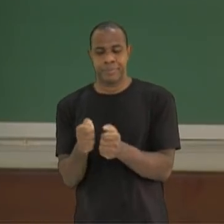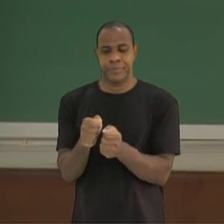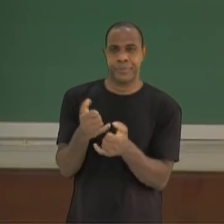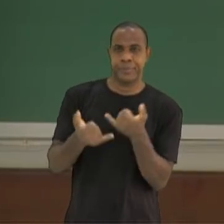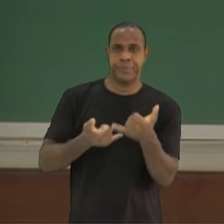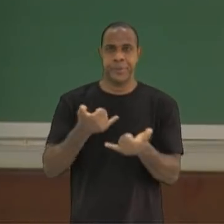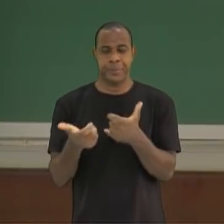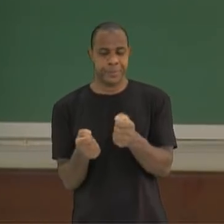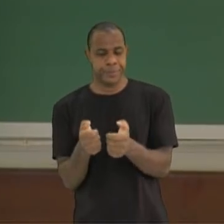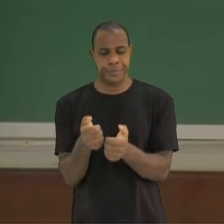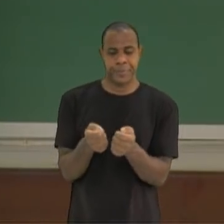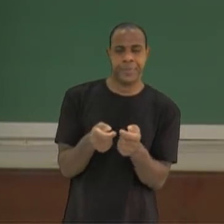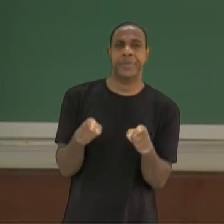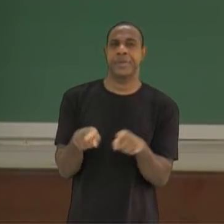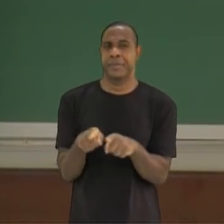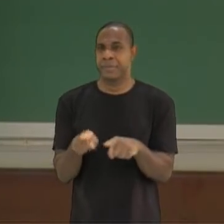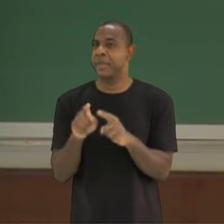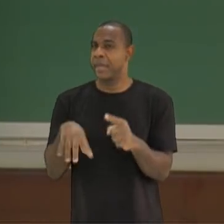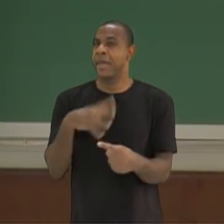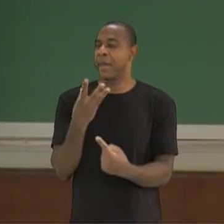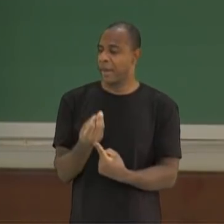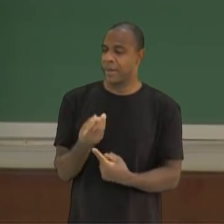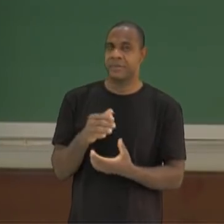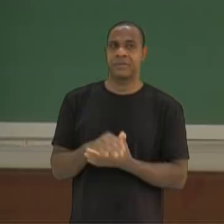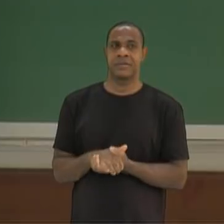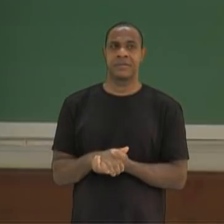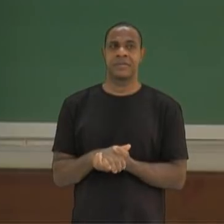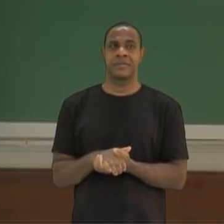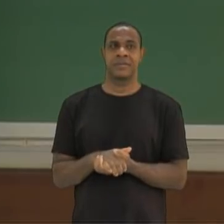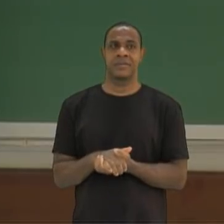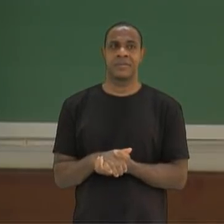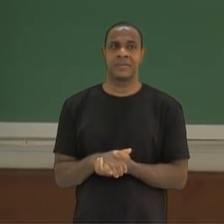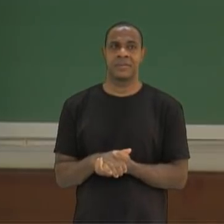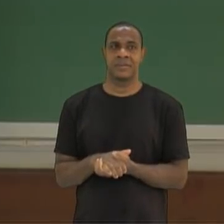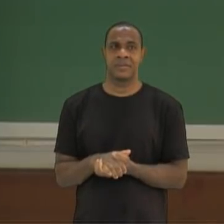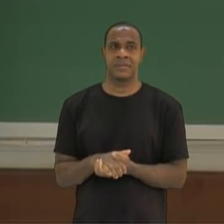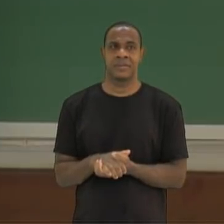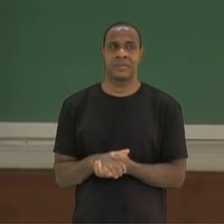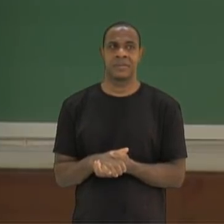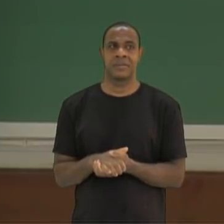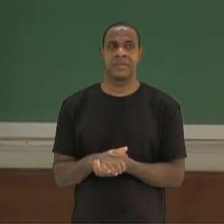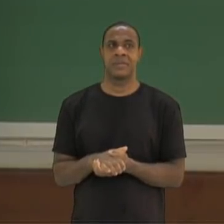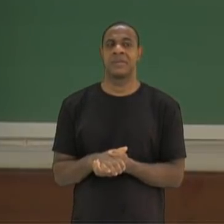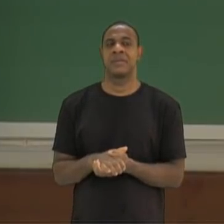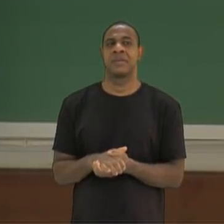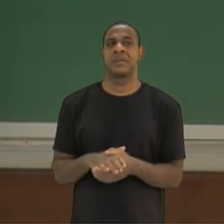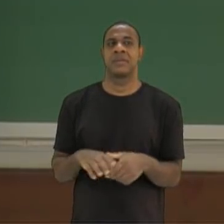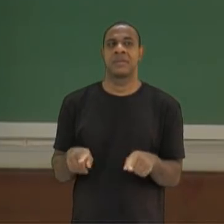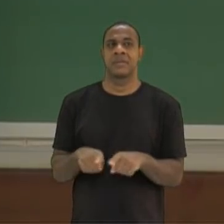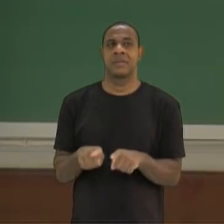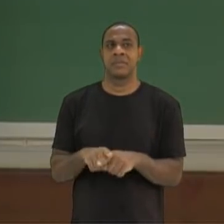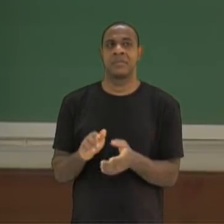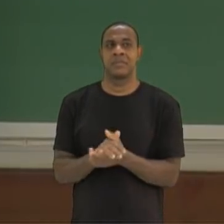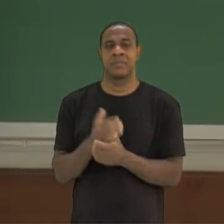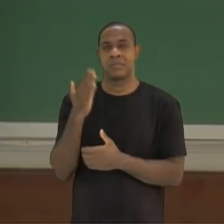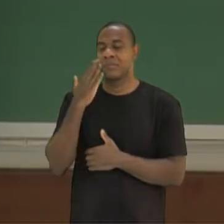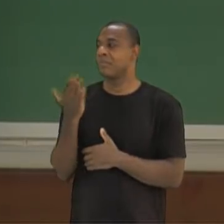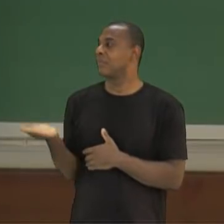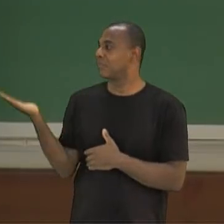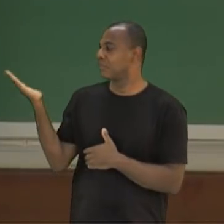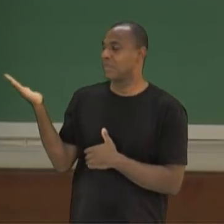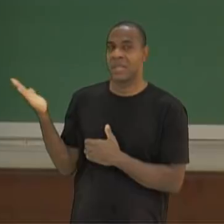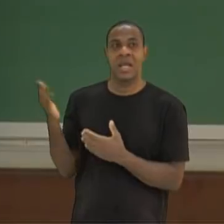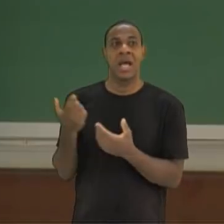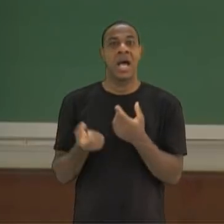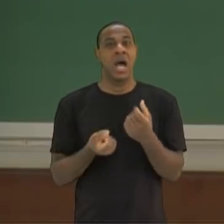jogos eletrônicos também são um tipo de arte, gente? E a digital art, né, que são as artes mais modernas. Então, essas são algumas